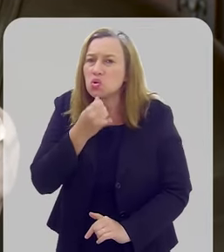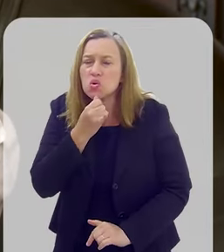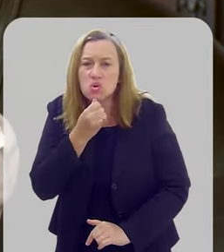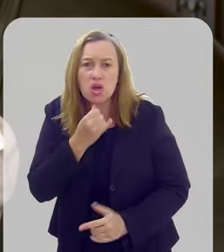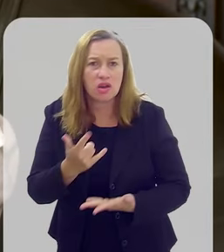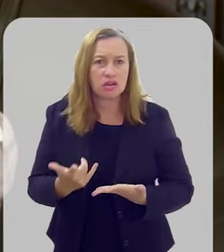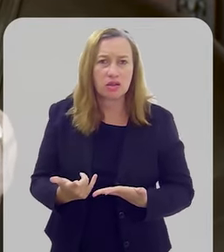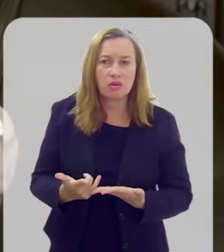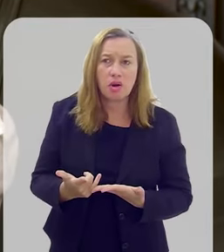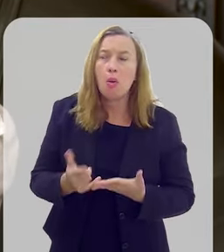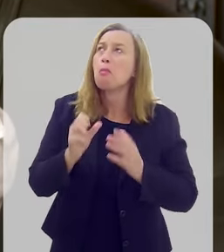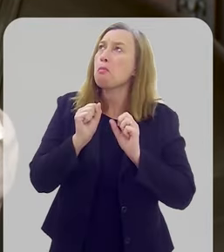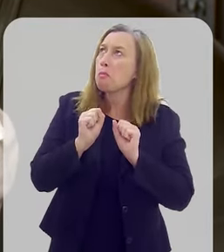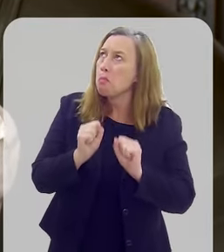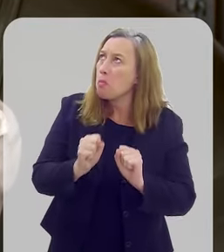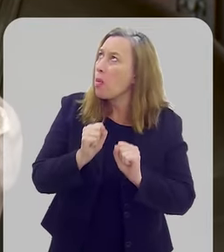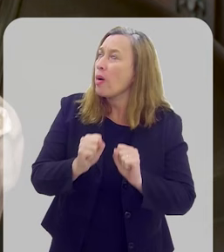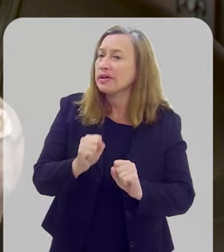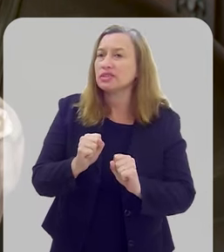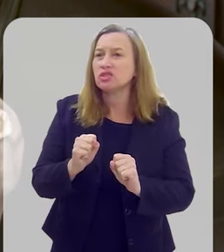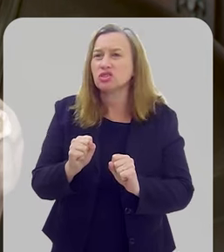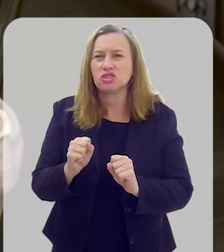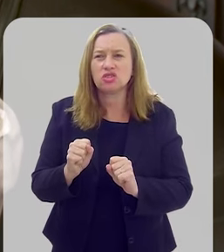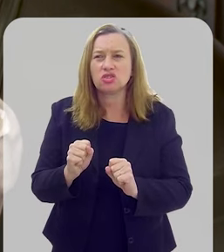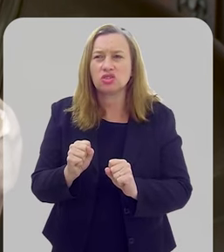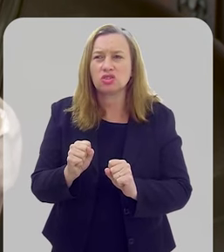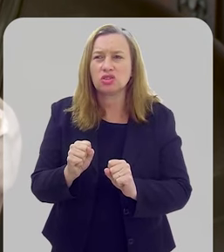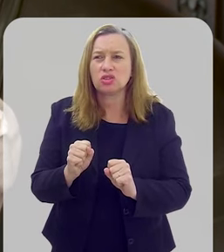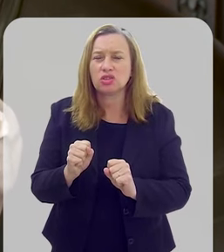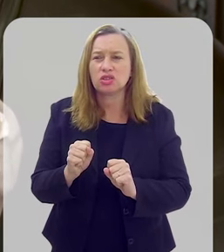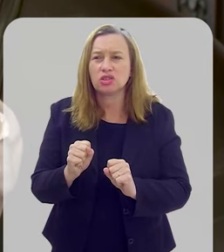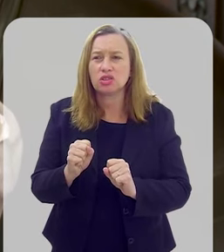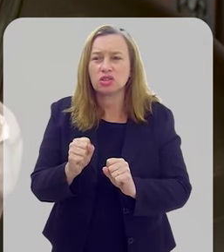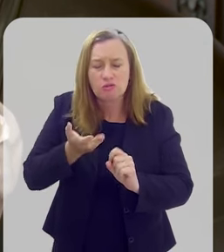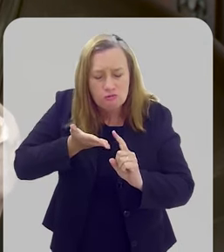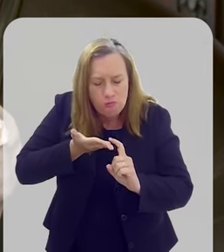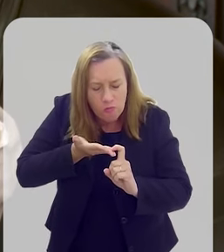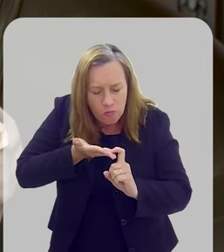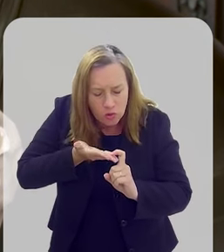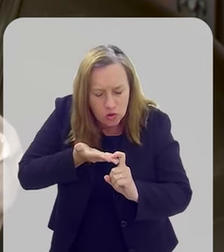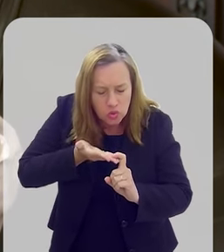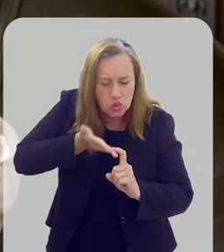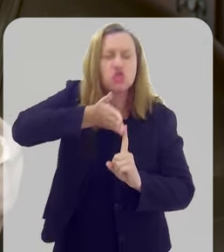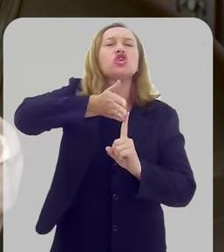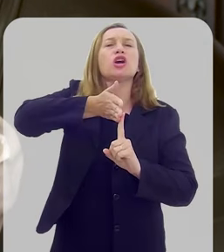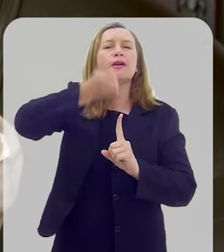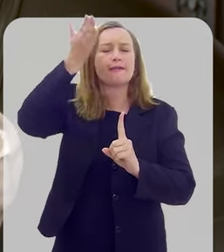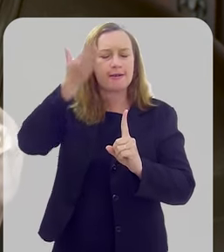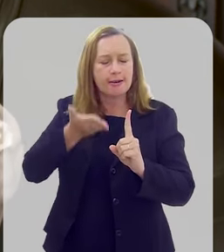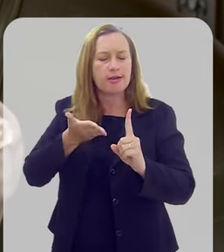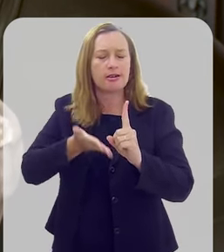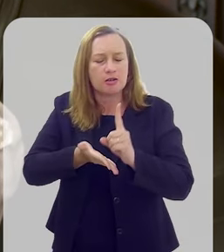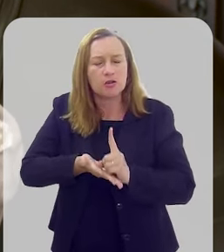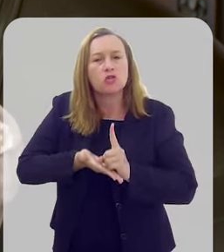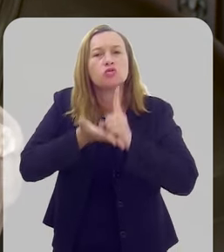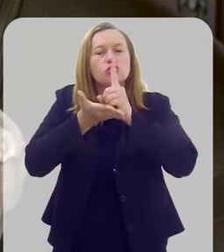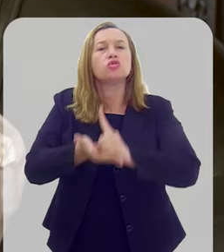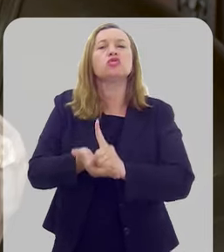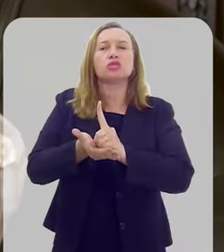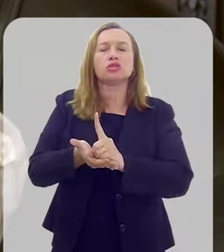umoral ele pode te ele pode te tirar das profundezas